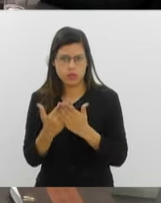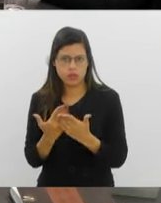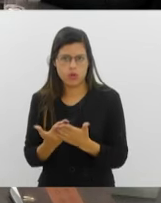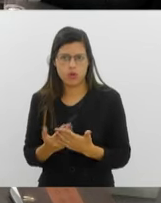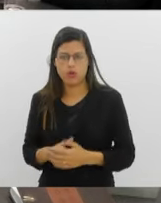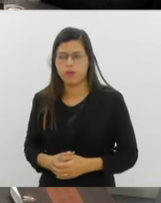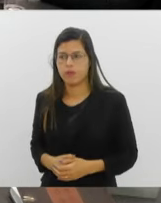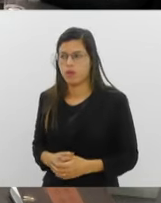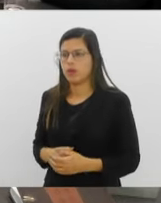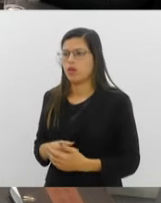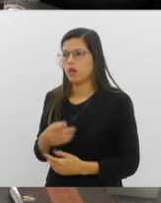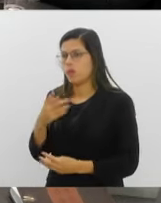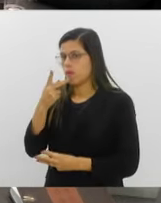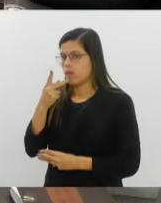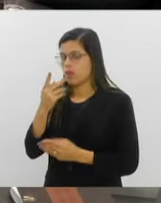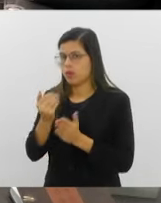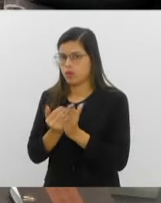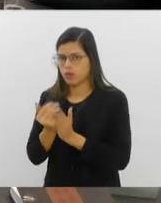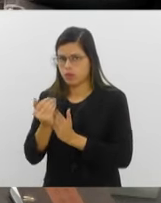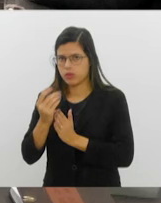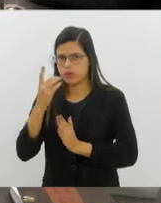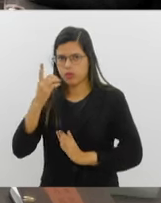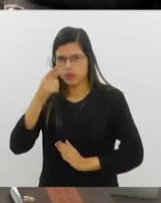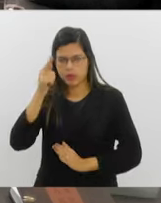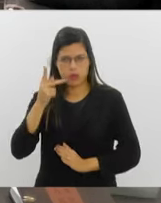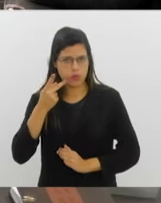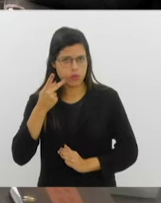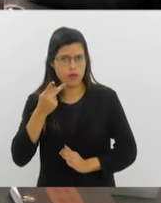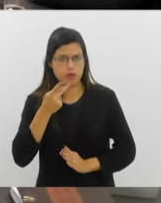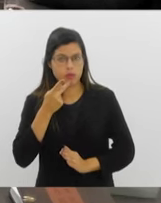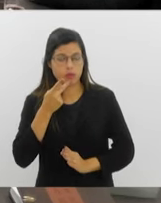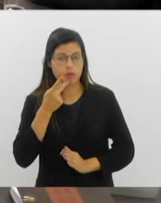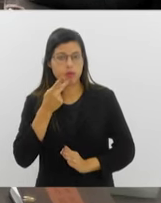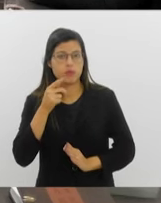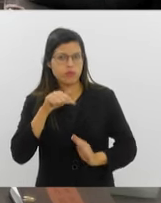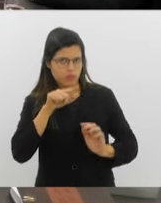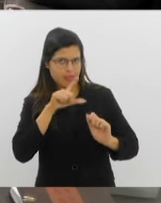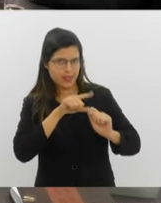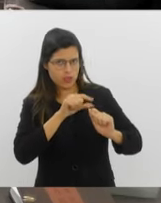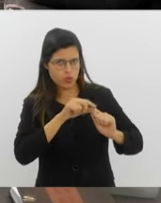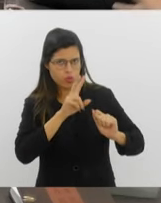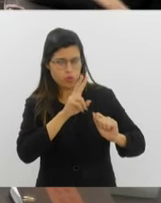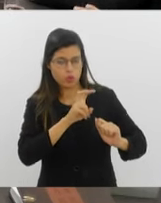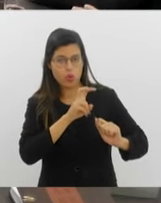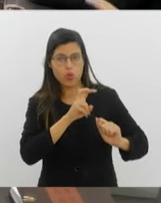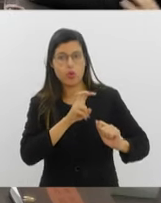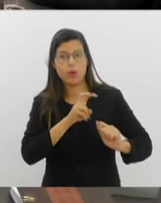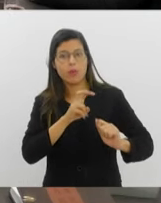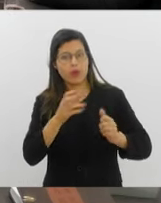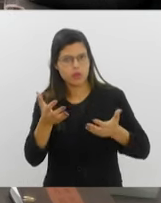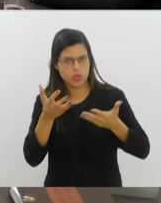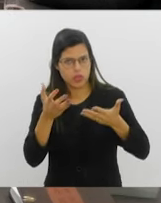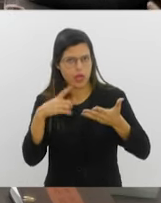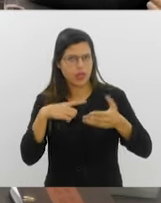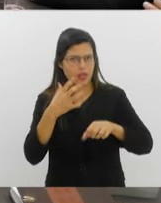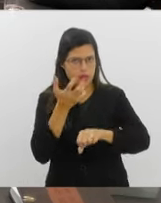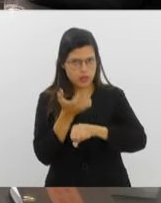agora o deputado Luiz Paulo enriqueceu mais, nos termos desse artigo? O que a gente está dizendo? A gente quer que tenha essa